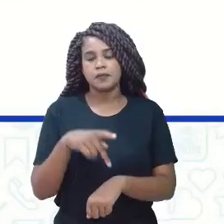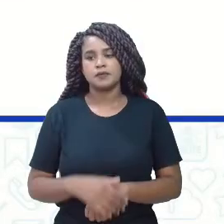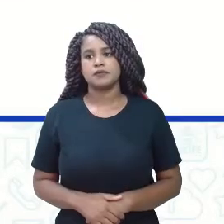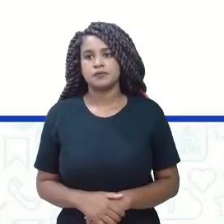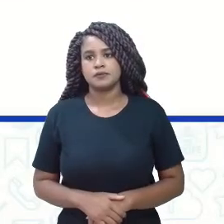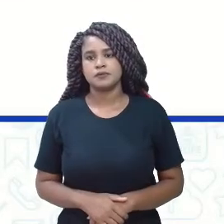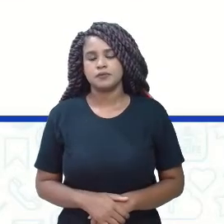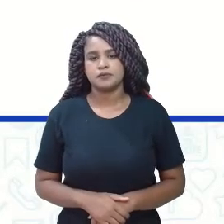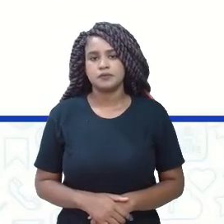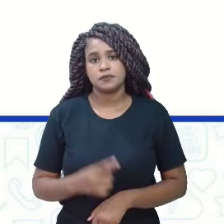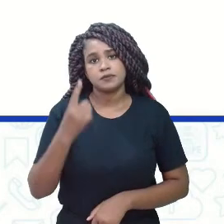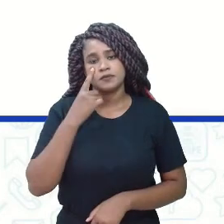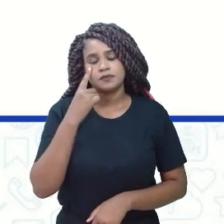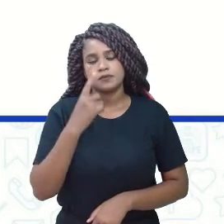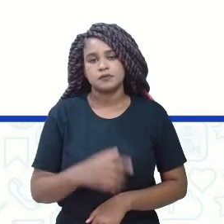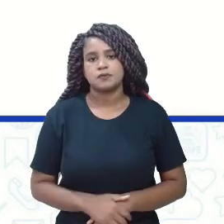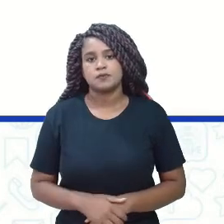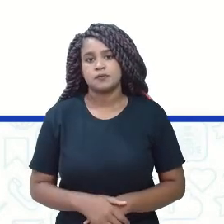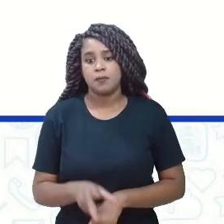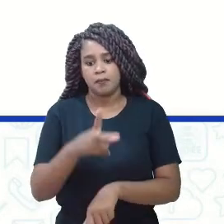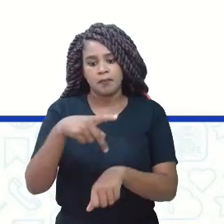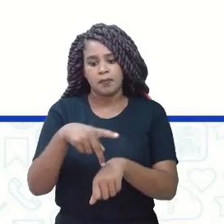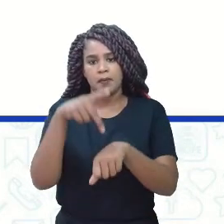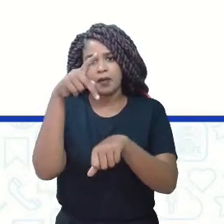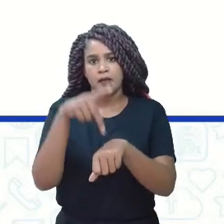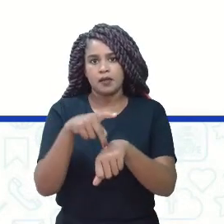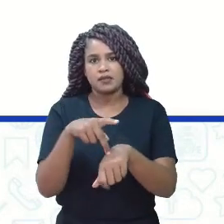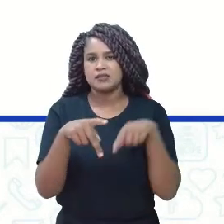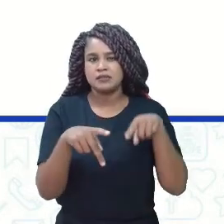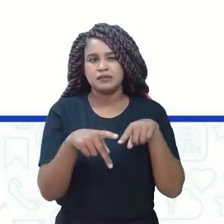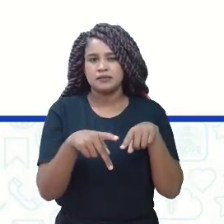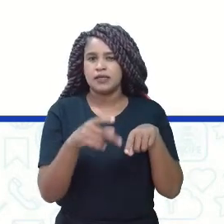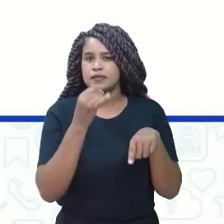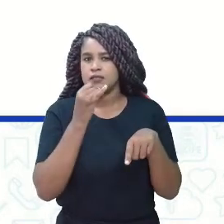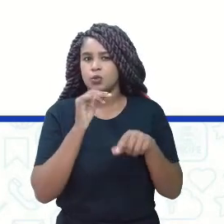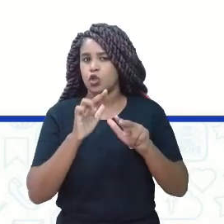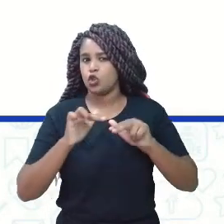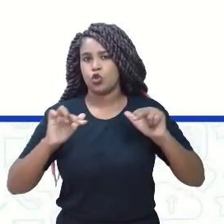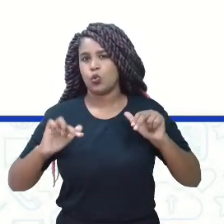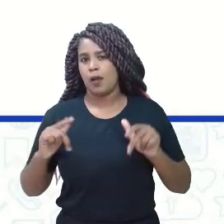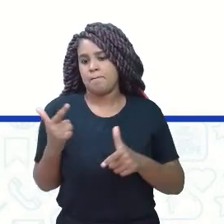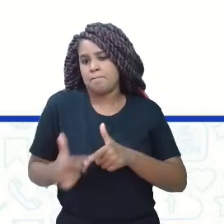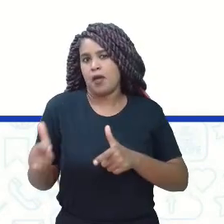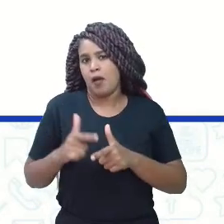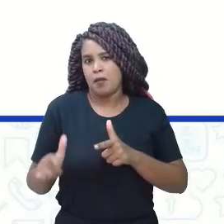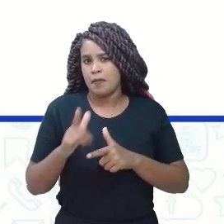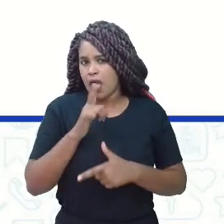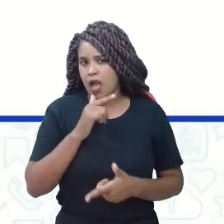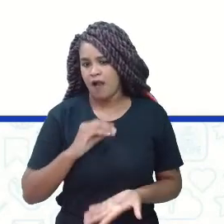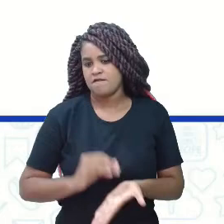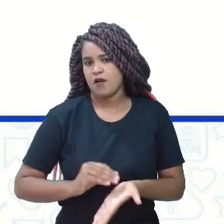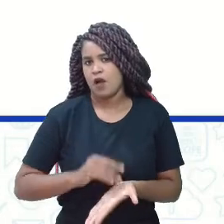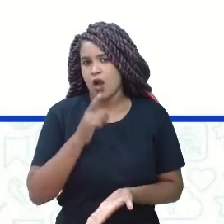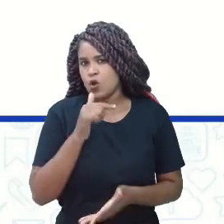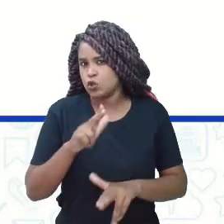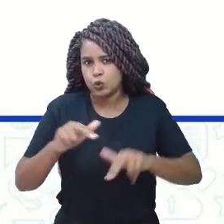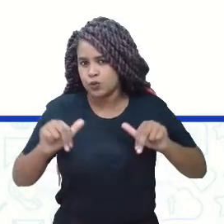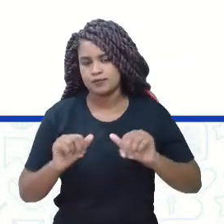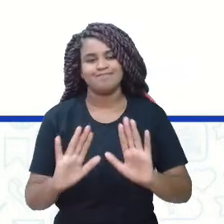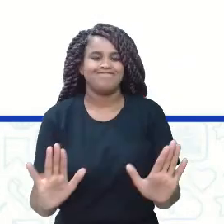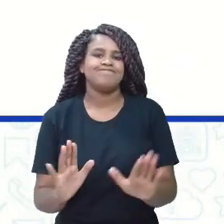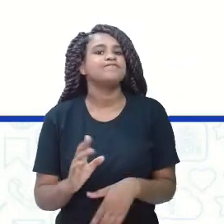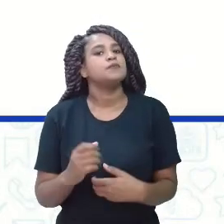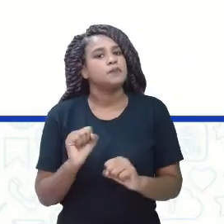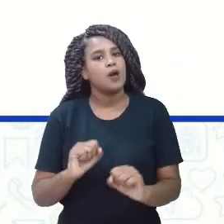não significa, né, melhor dizendo, que o país não passe ou nunca tenha passado por crises de falta de água. A gente